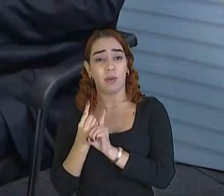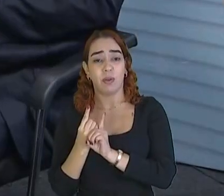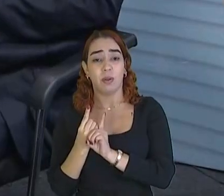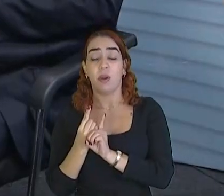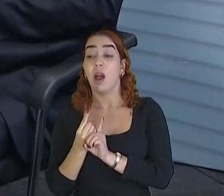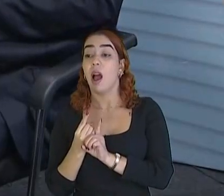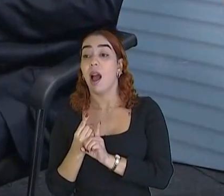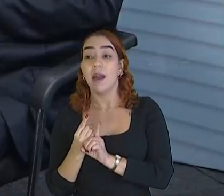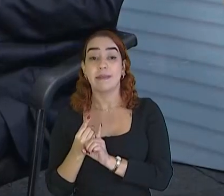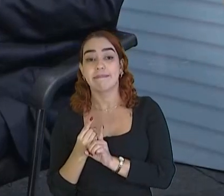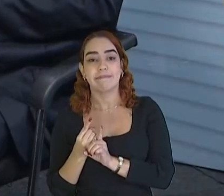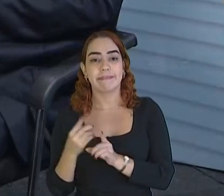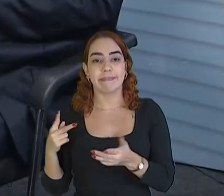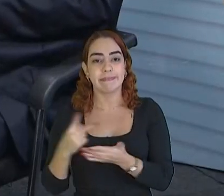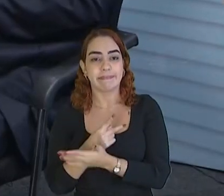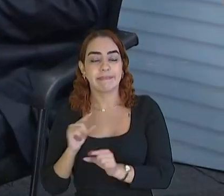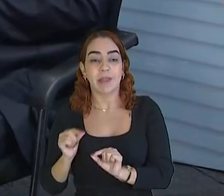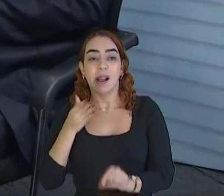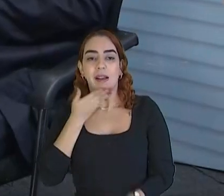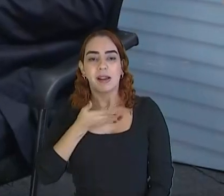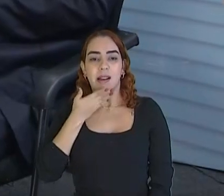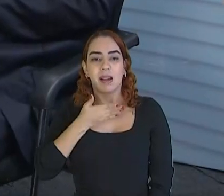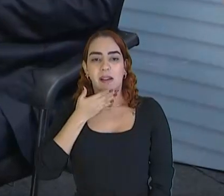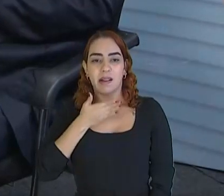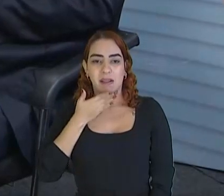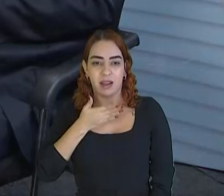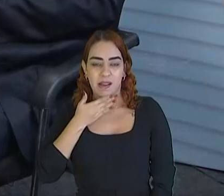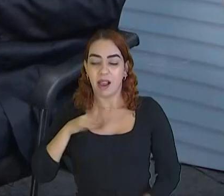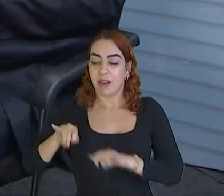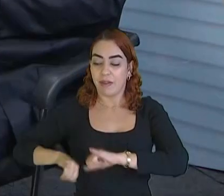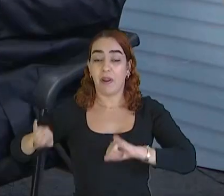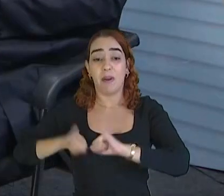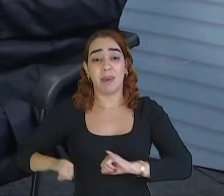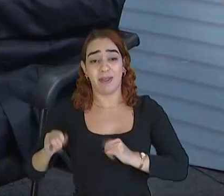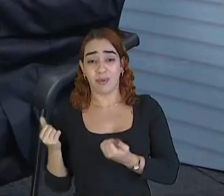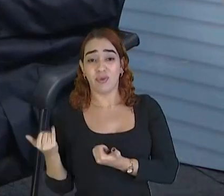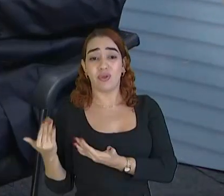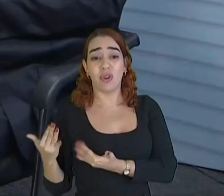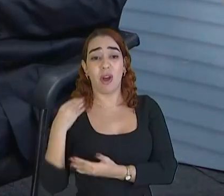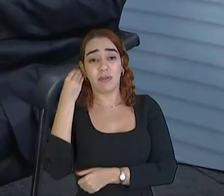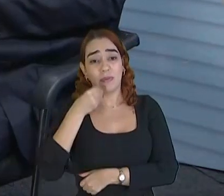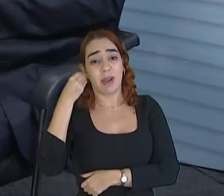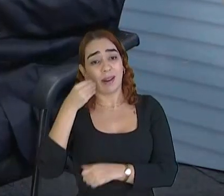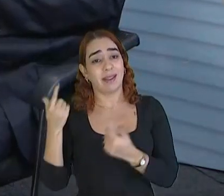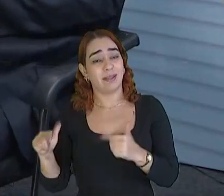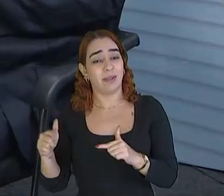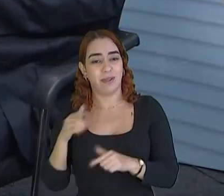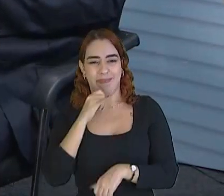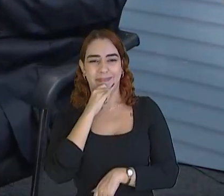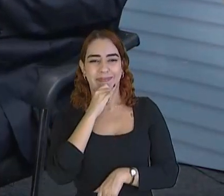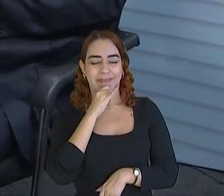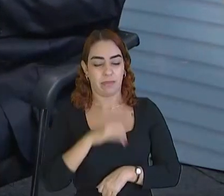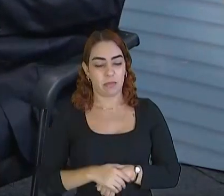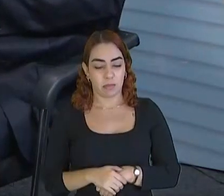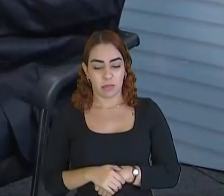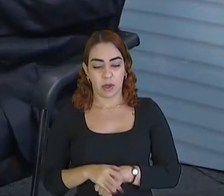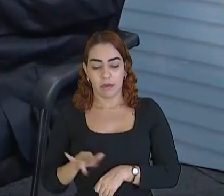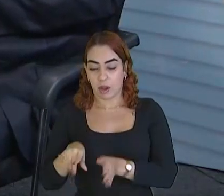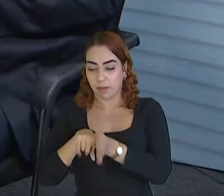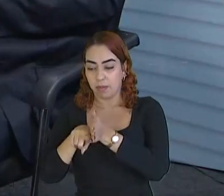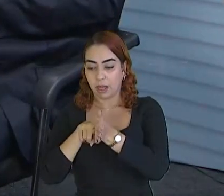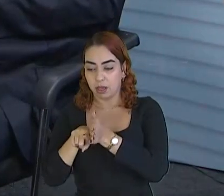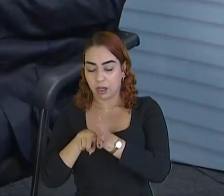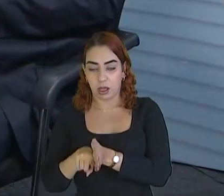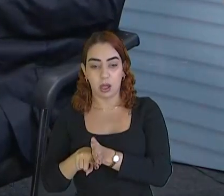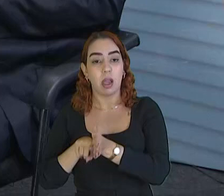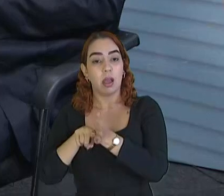causou o quê? Uma perda de qualidade brutal na informação produzida. O repórter hoje sai da redação, ele sai para fazer vídeo, não sei o quê,